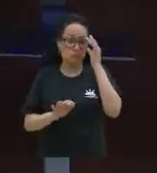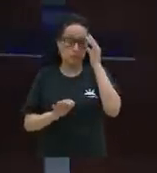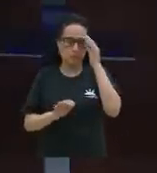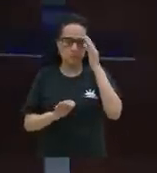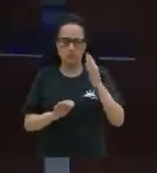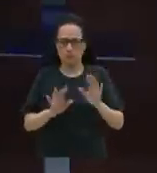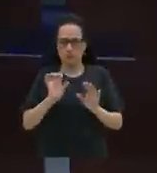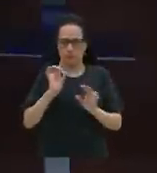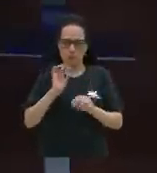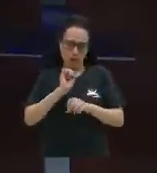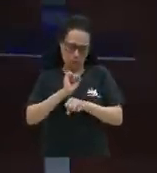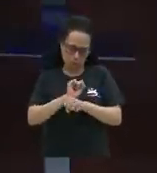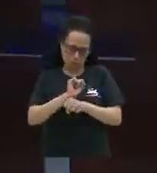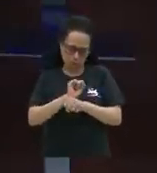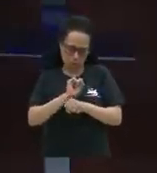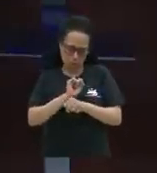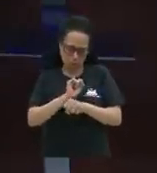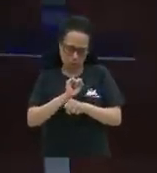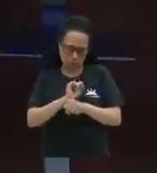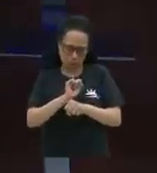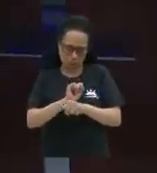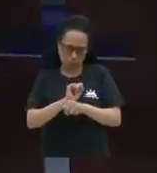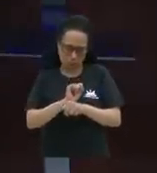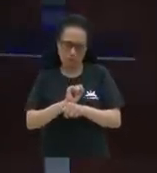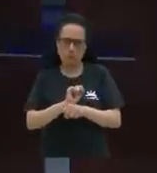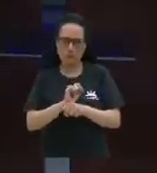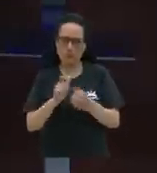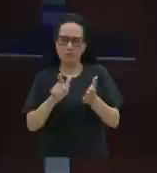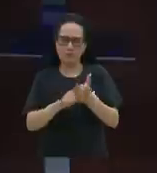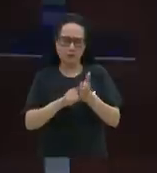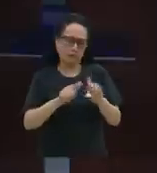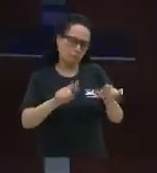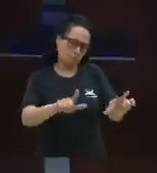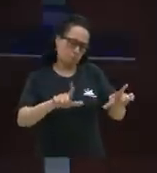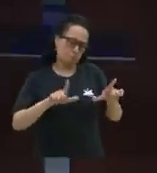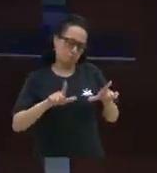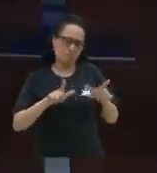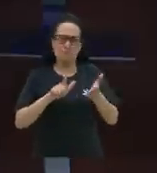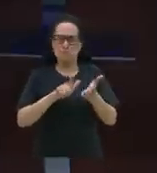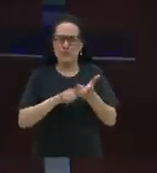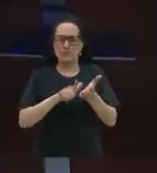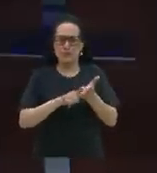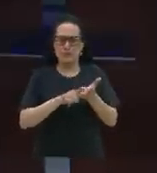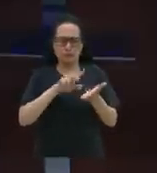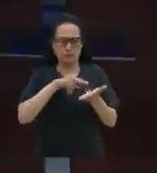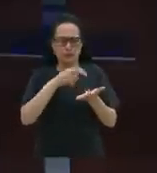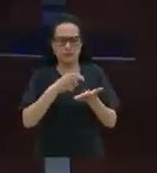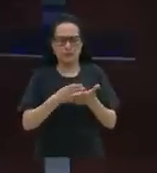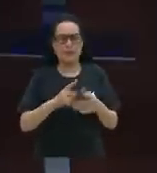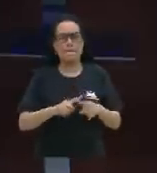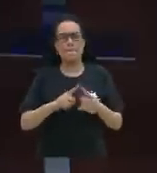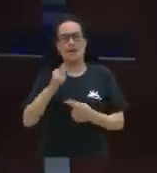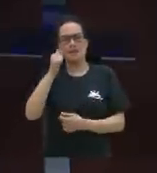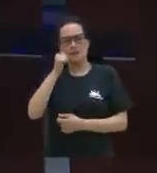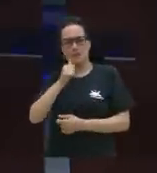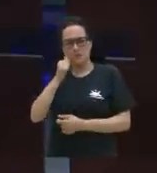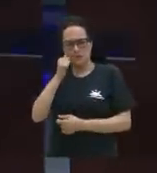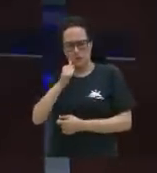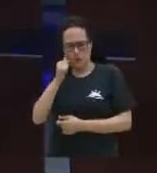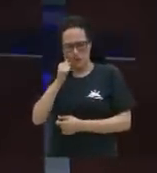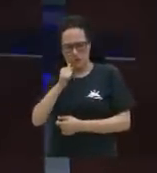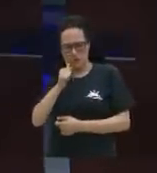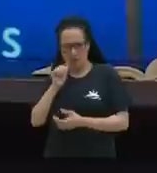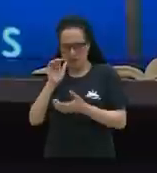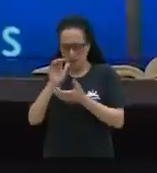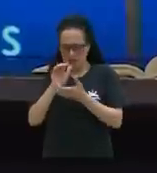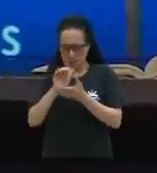Estava apenas esperando para dar o certificado de óbito. Mas a dona Adélia, a mulher de fé,